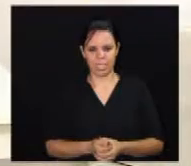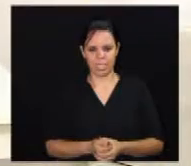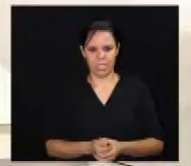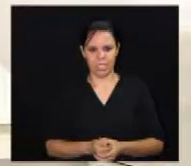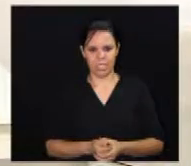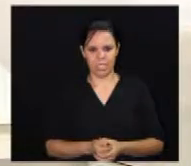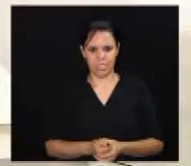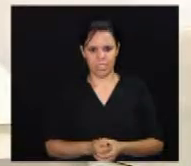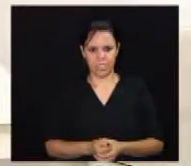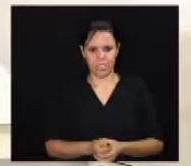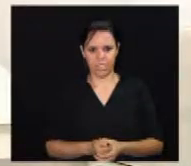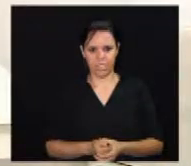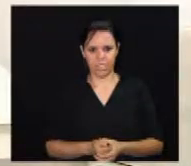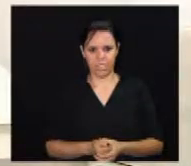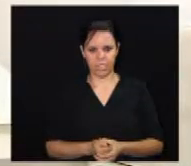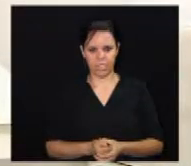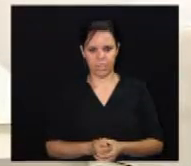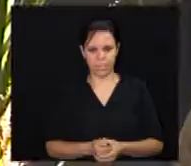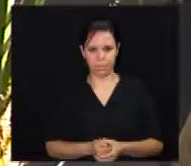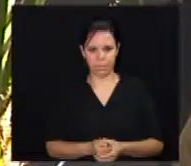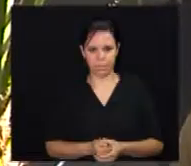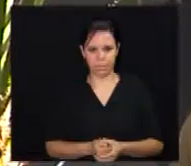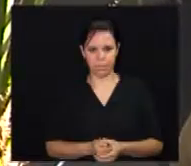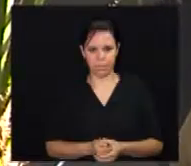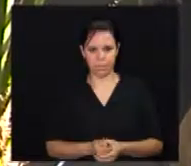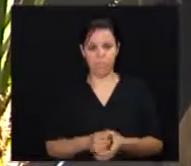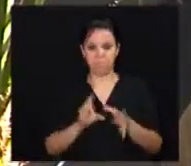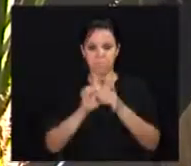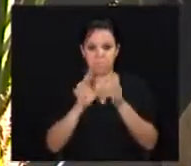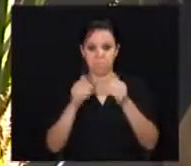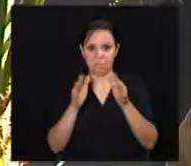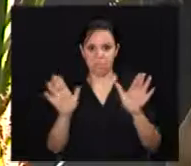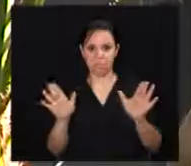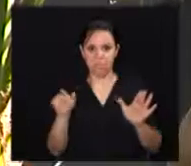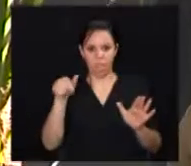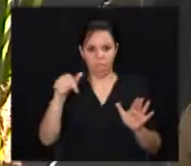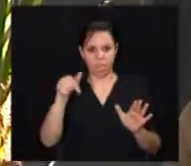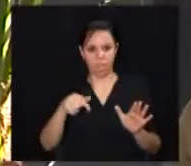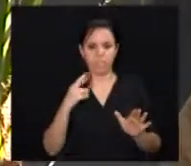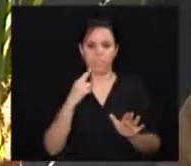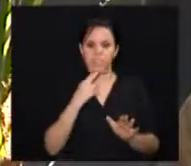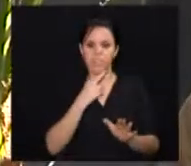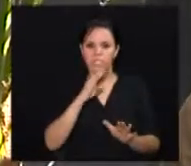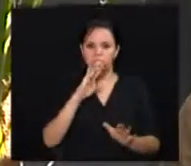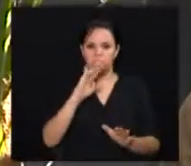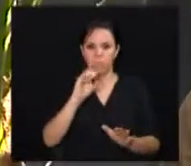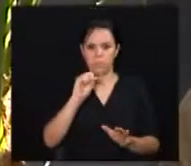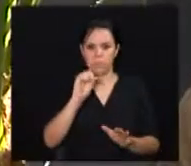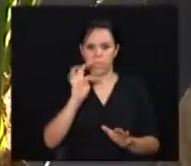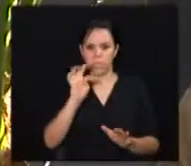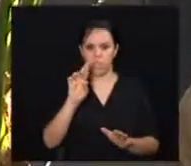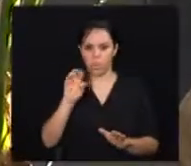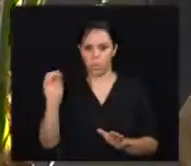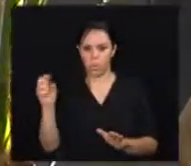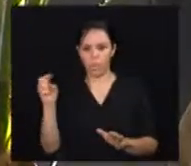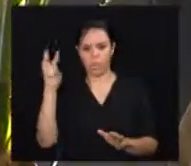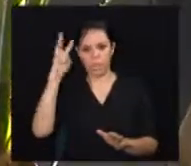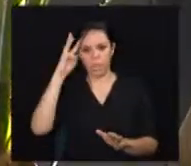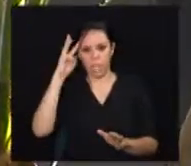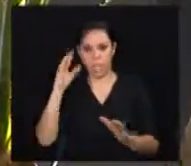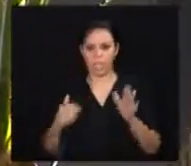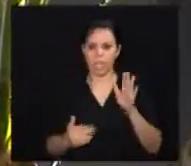chefe, muito obrigado pela participação. Eu que agradeço. A gente está disponível aqui no Duque Bistrô para quem quiser vir conhecer, de terça a domingo,